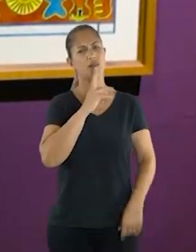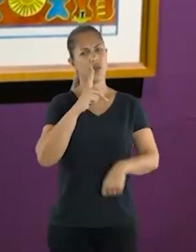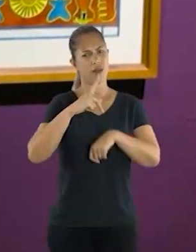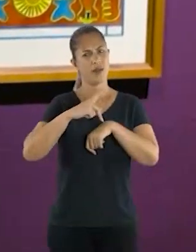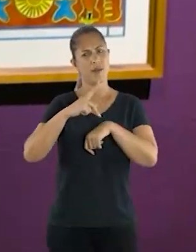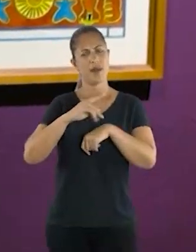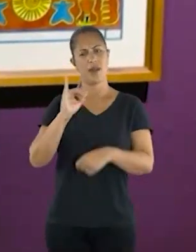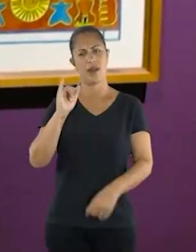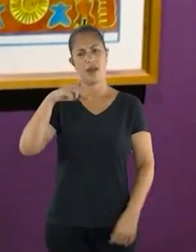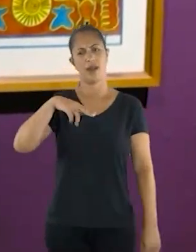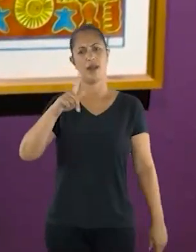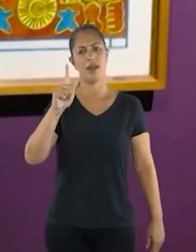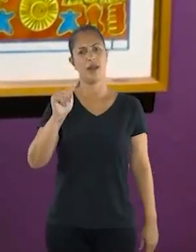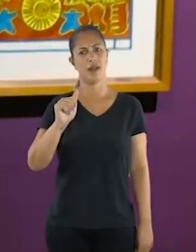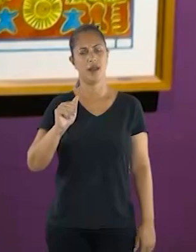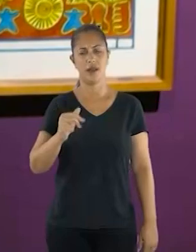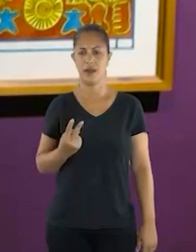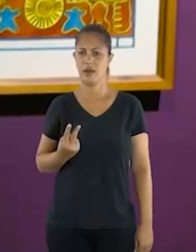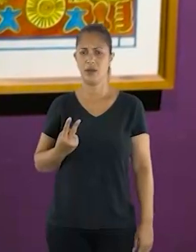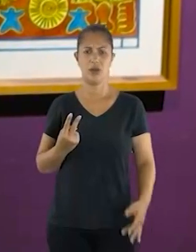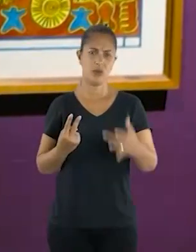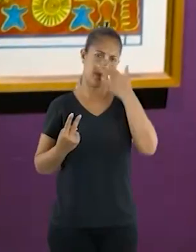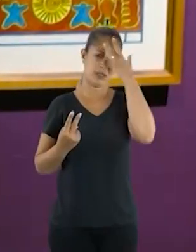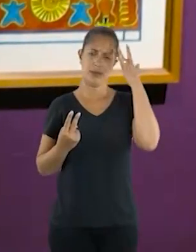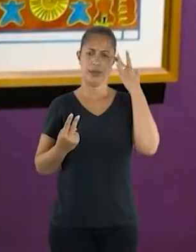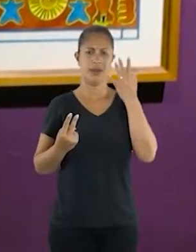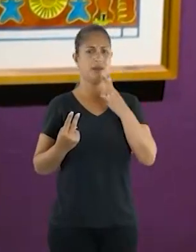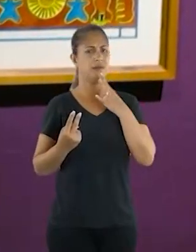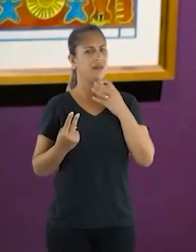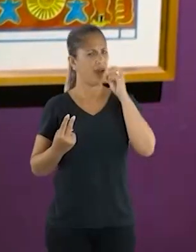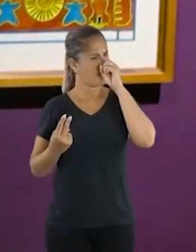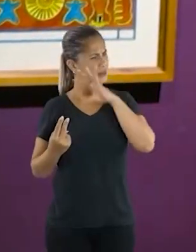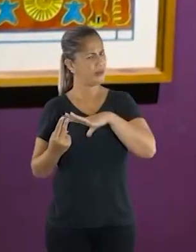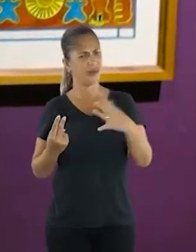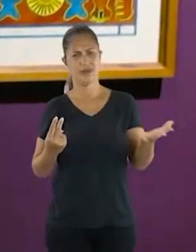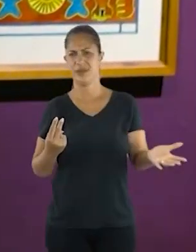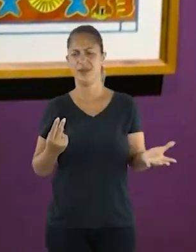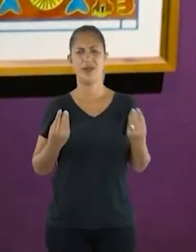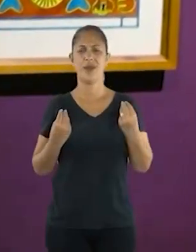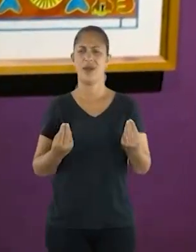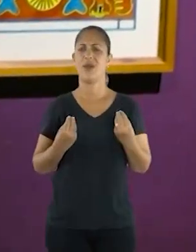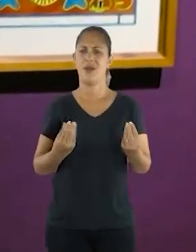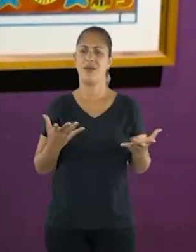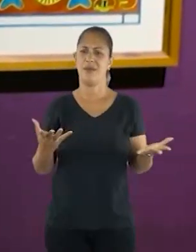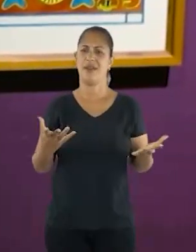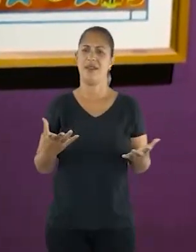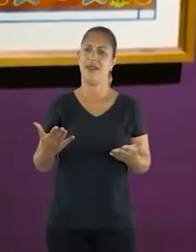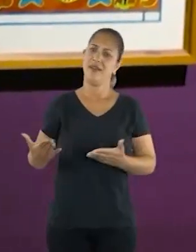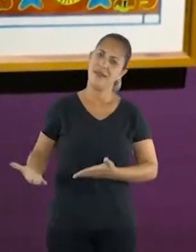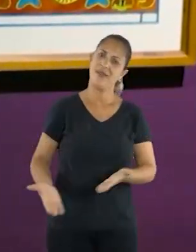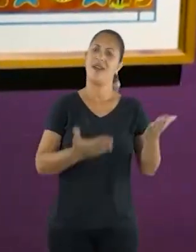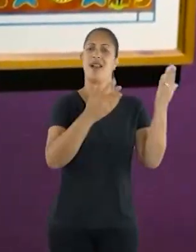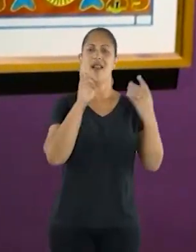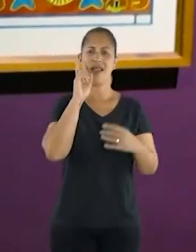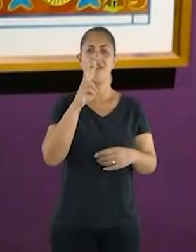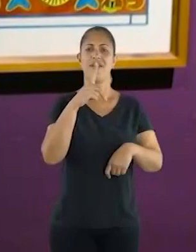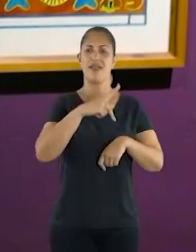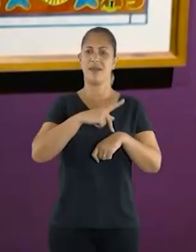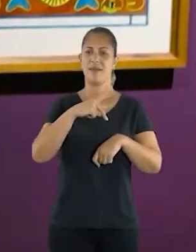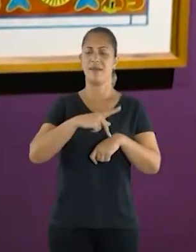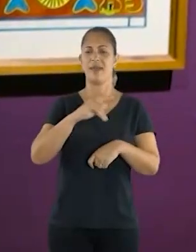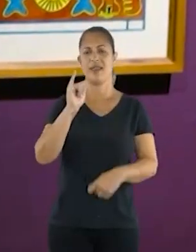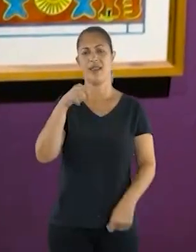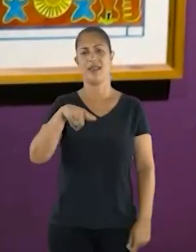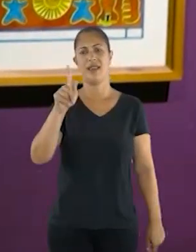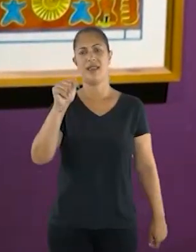conhecem a pedra do Ingá? Só tinha 2 que conheciam. Eu acho um absurdo. Eles estão aqui, não vão lá ver a pedra do Ingá, uma